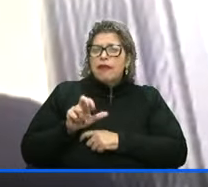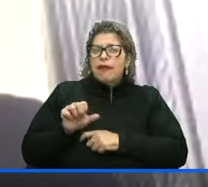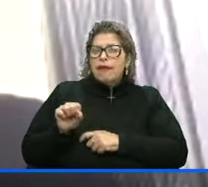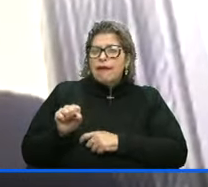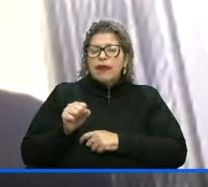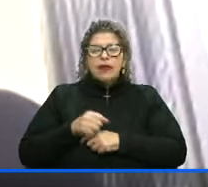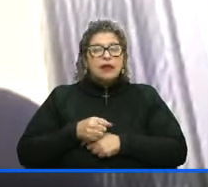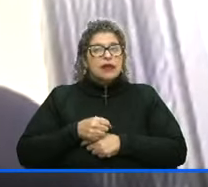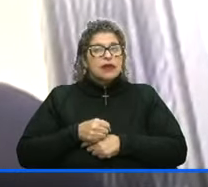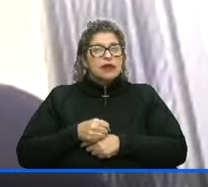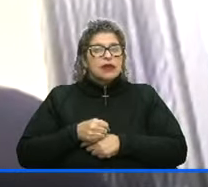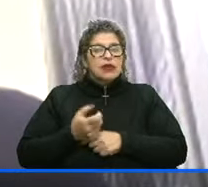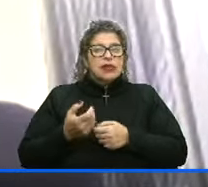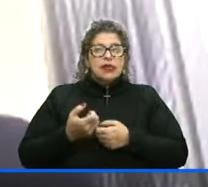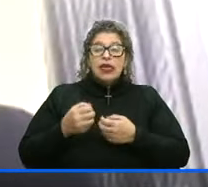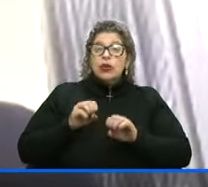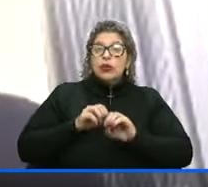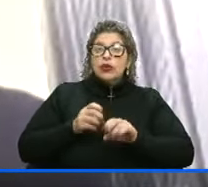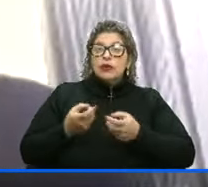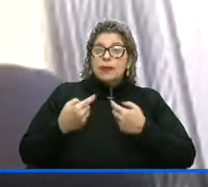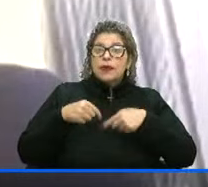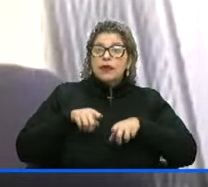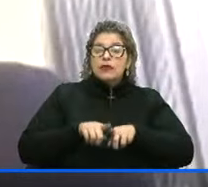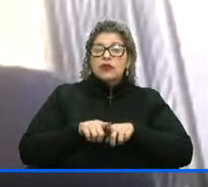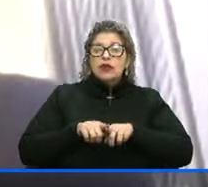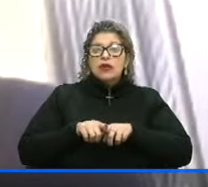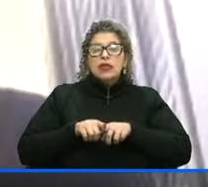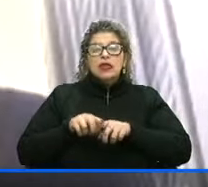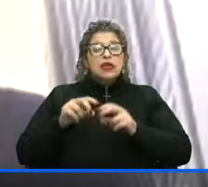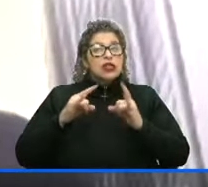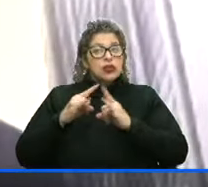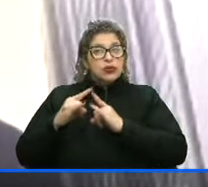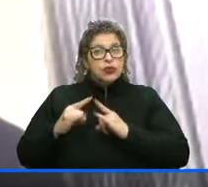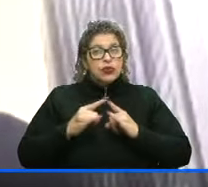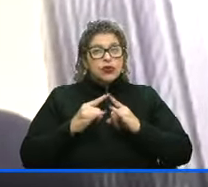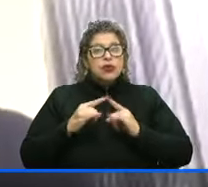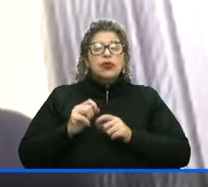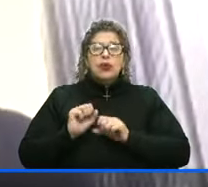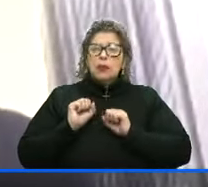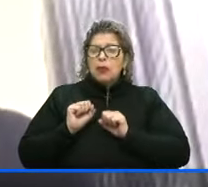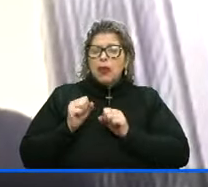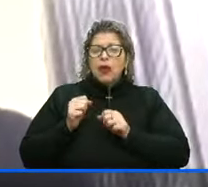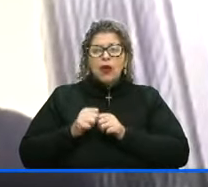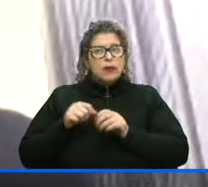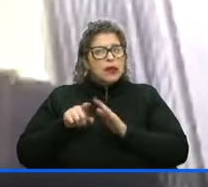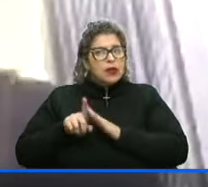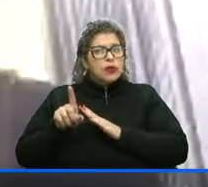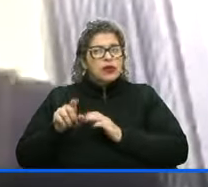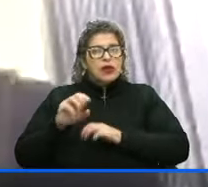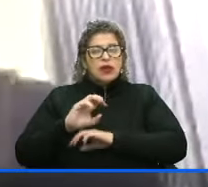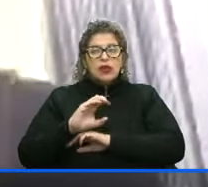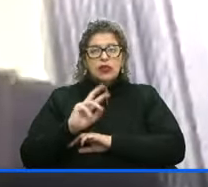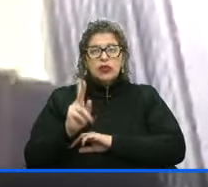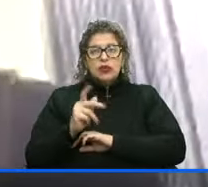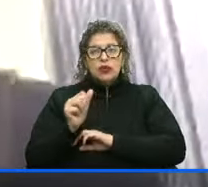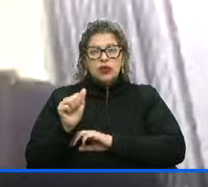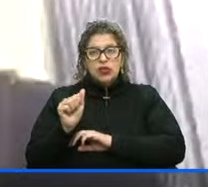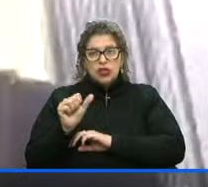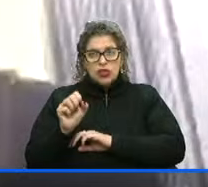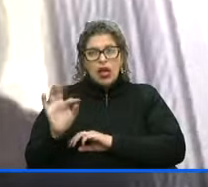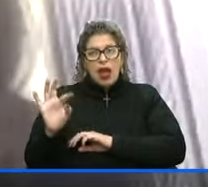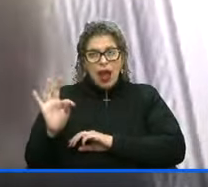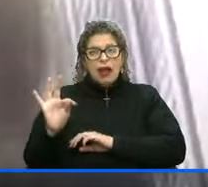da educação parceira, número de instituições. Se quiser encaminhar ali no chat, eu posso verificar que eu estou aqui no sistema,